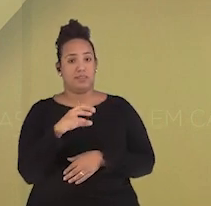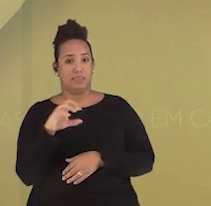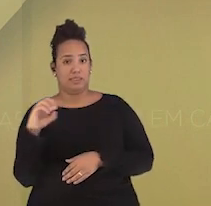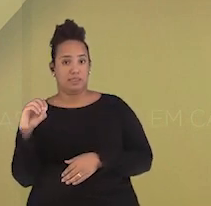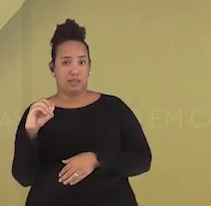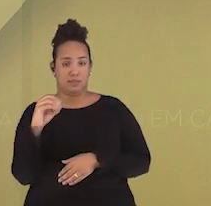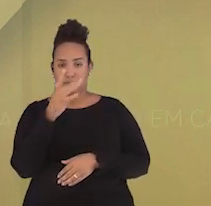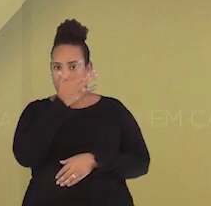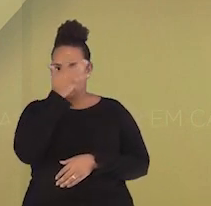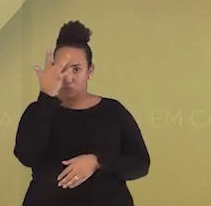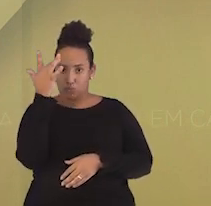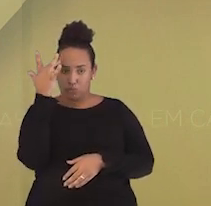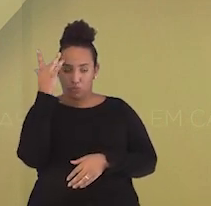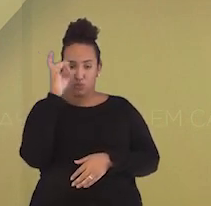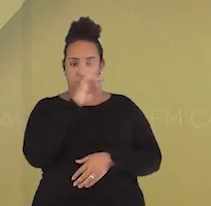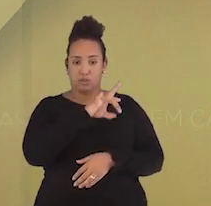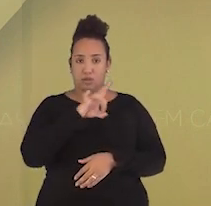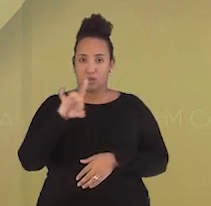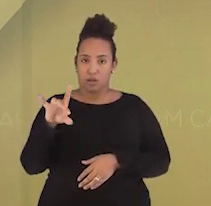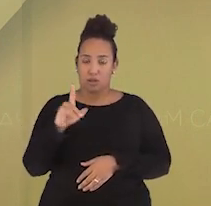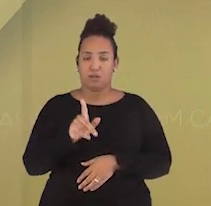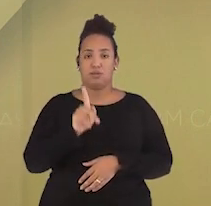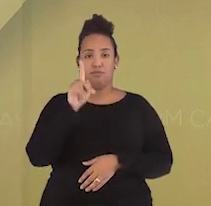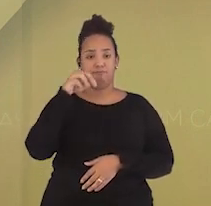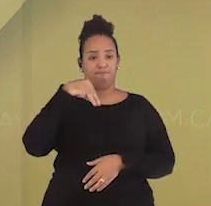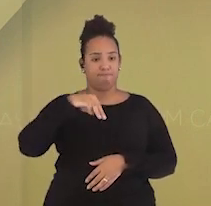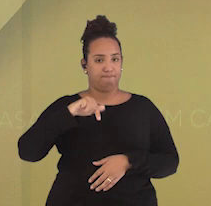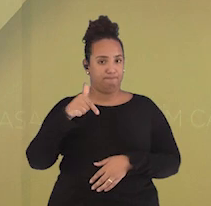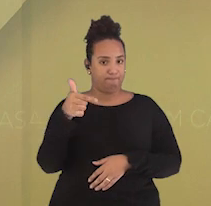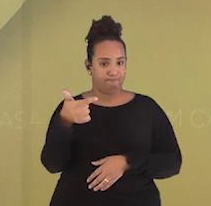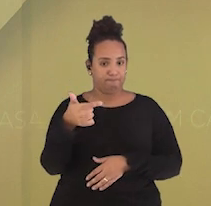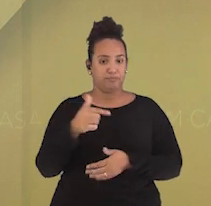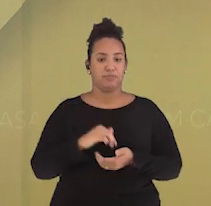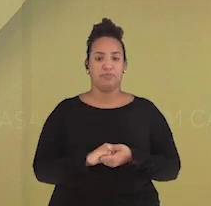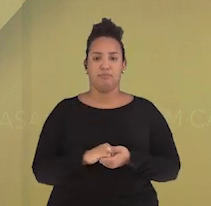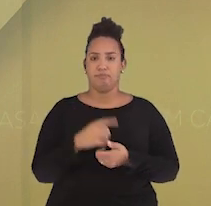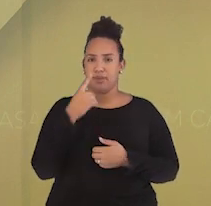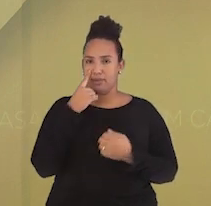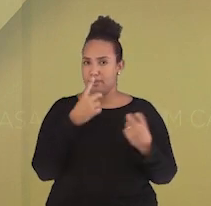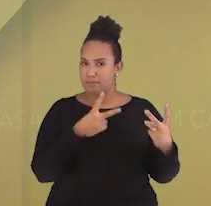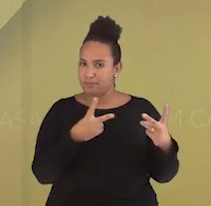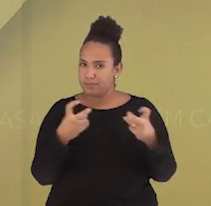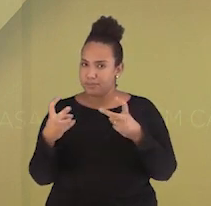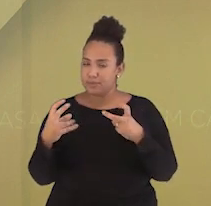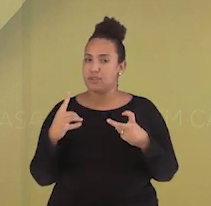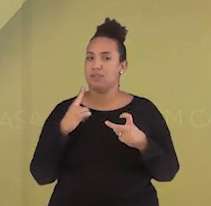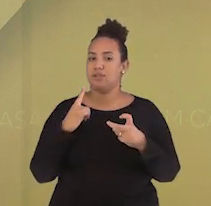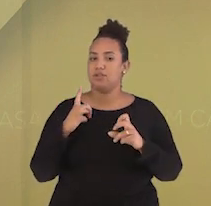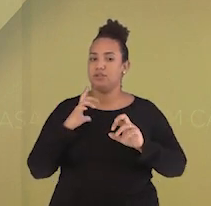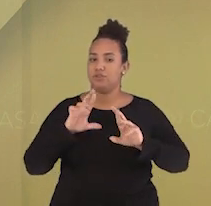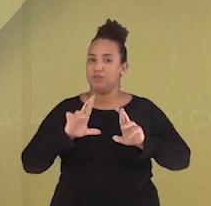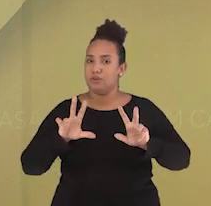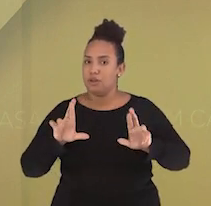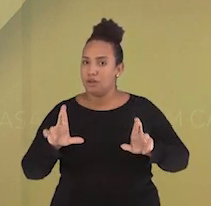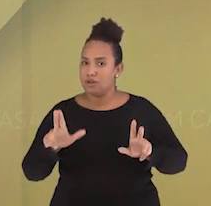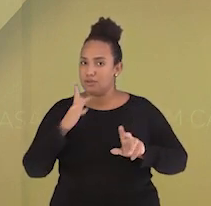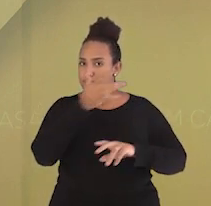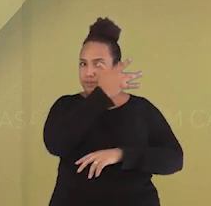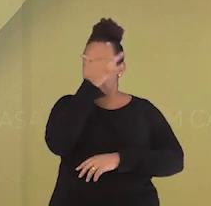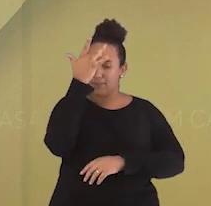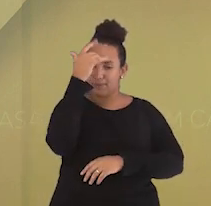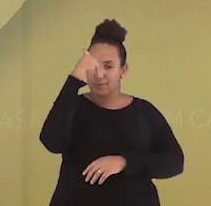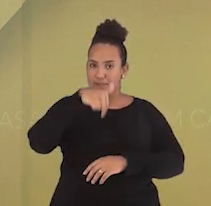habitantes por quilômetro quadrado. Percebem como há diferença na divisão e distribuição de pessoas no